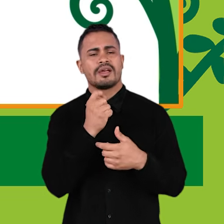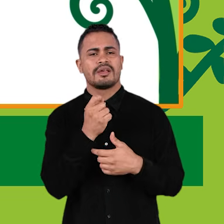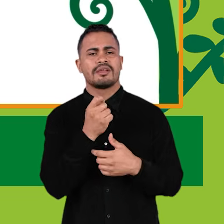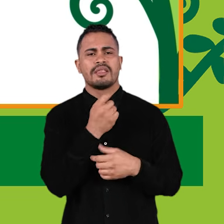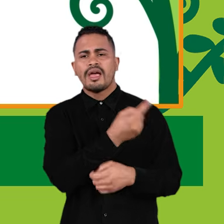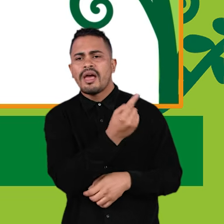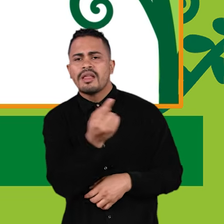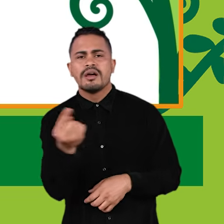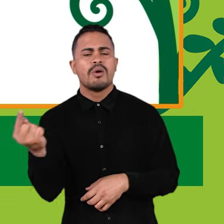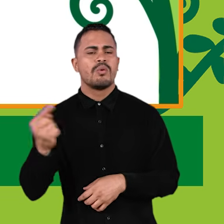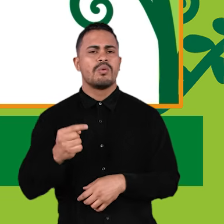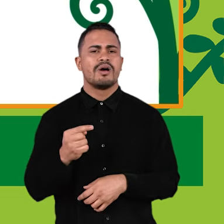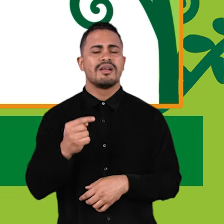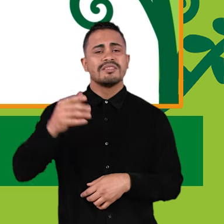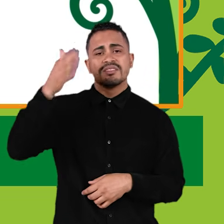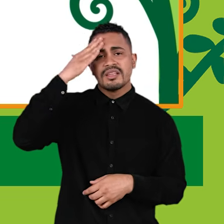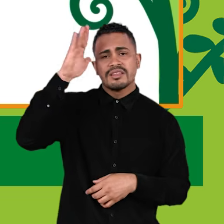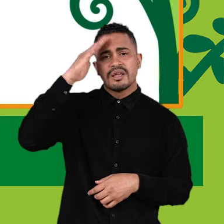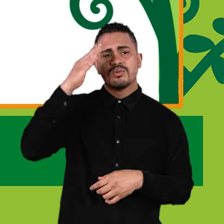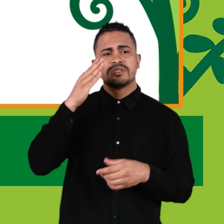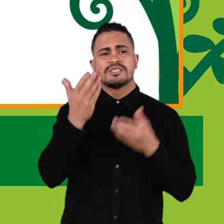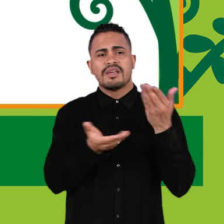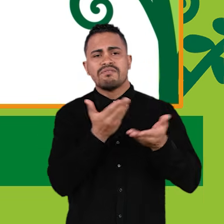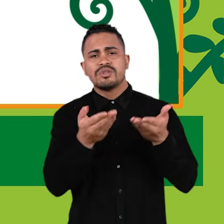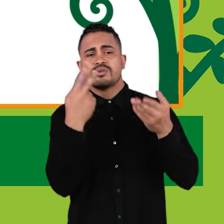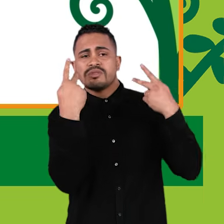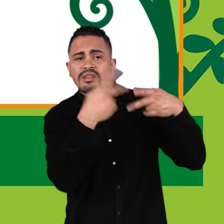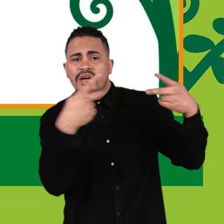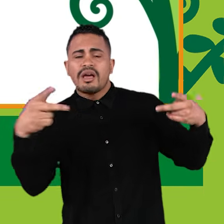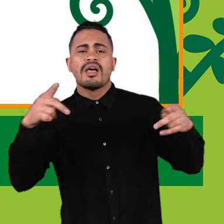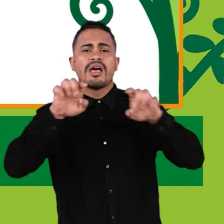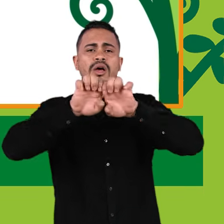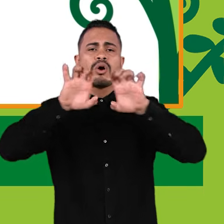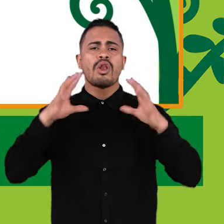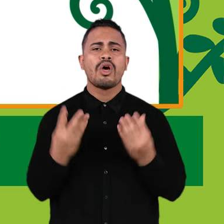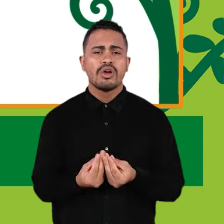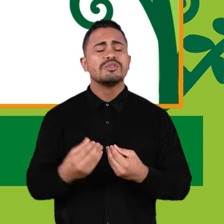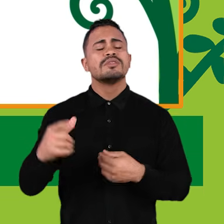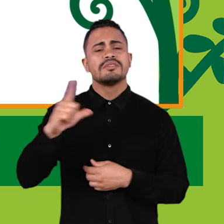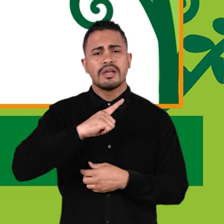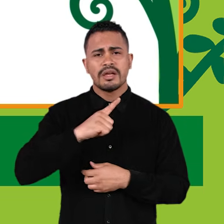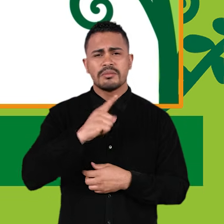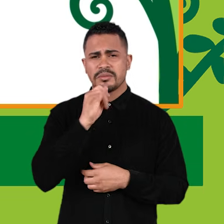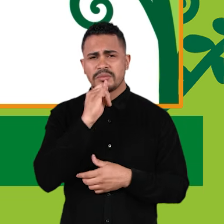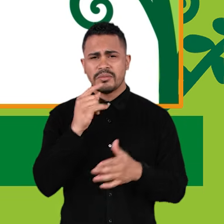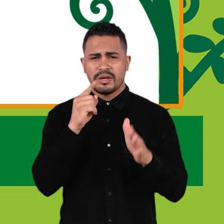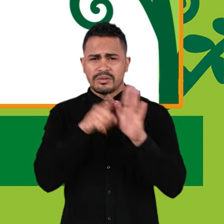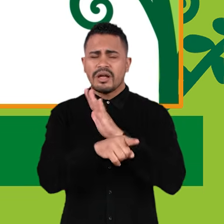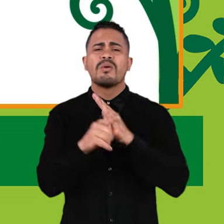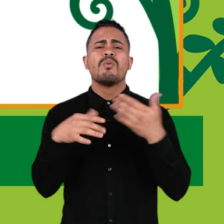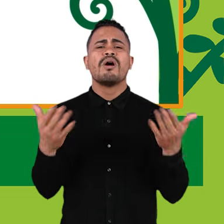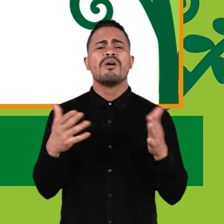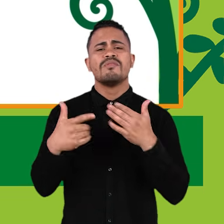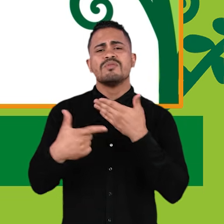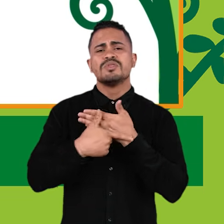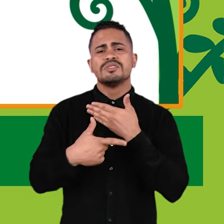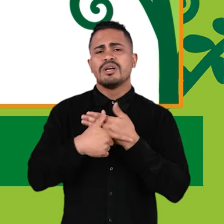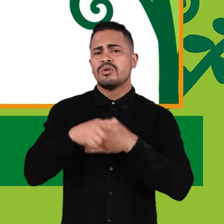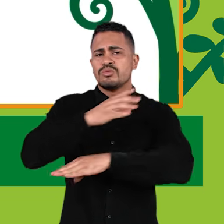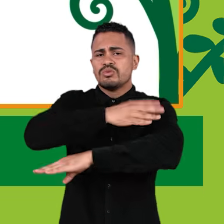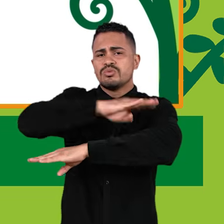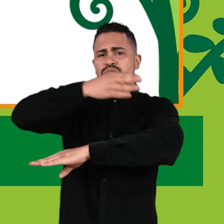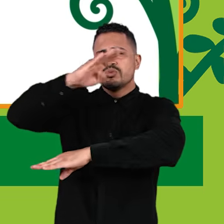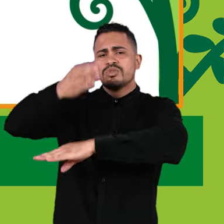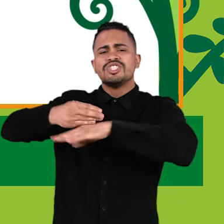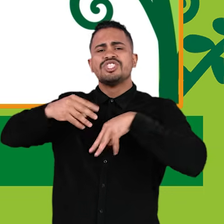precisa entender os serviços ecossistêmicos que elas prestam. Por exemplo, alguém pode perguntar, qual a função de uma duna? As dunas